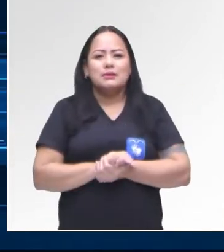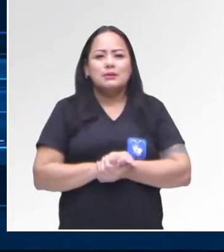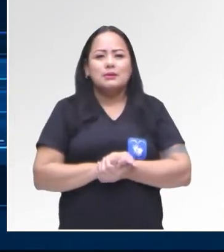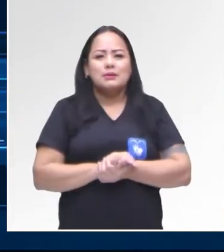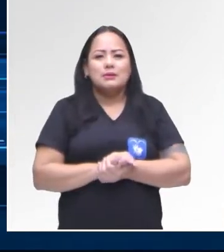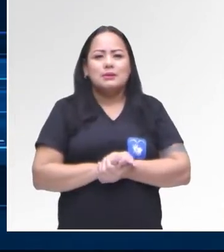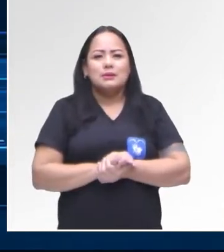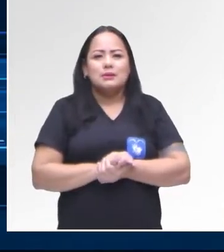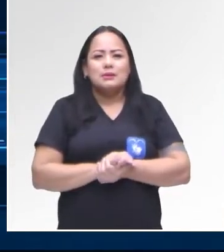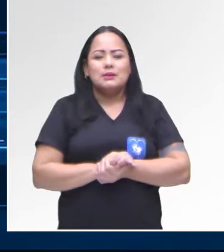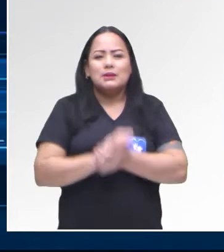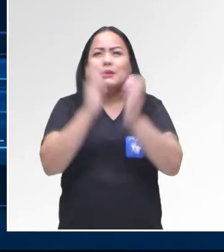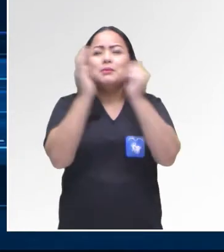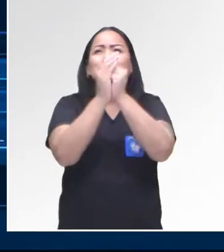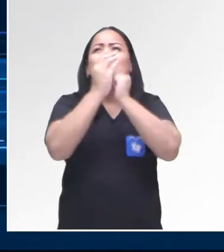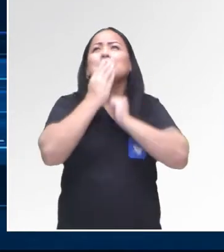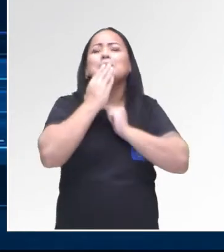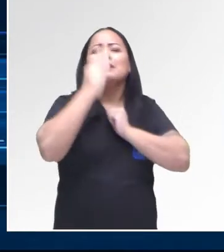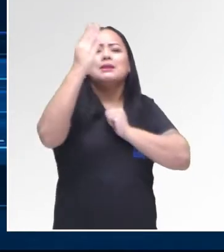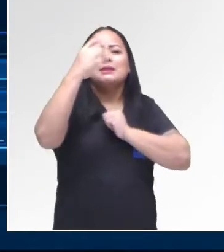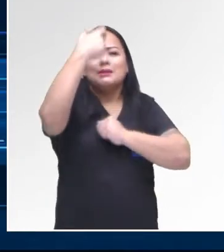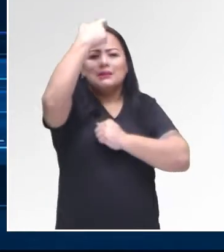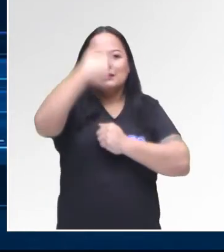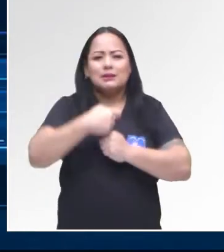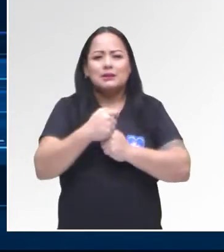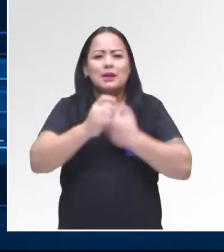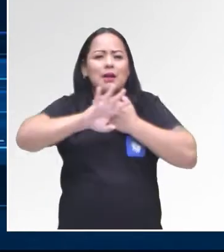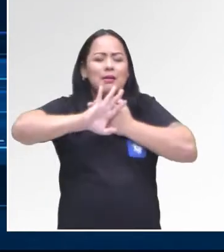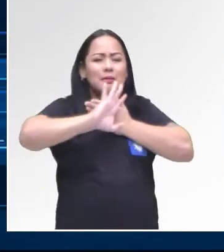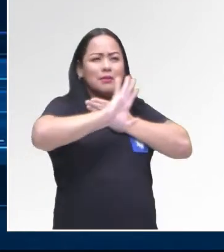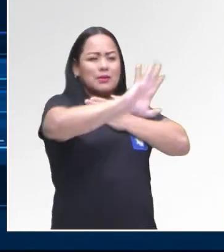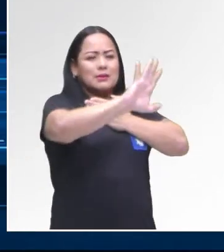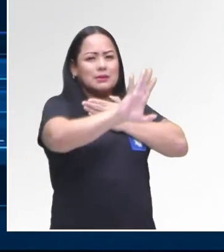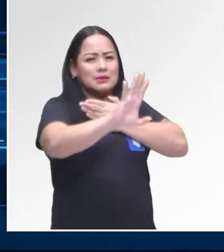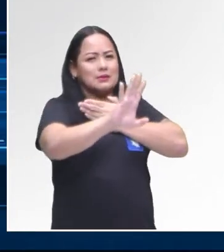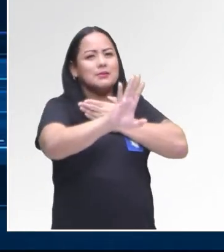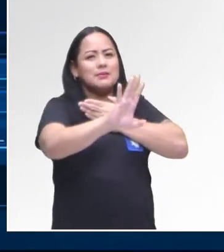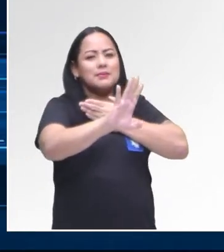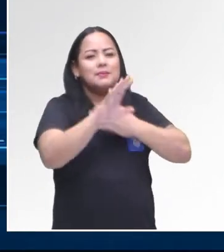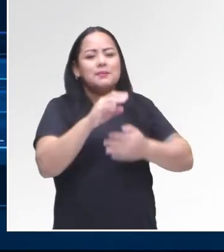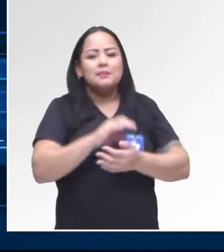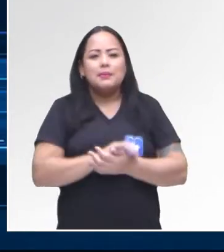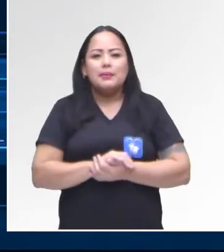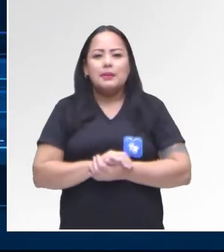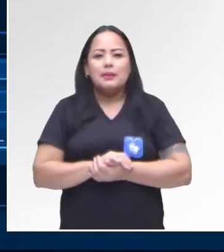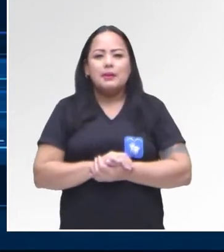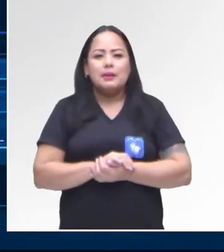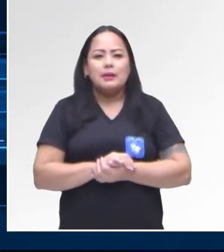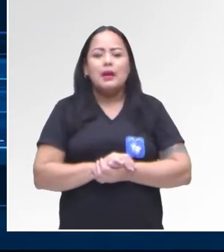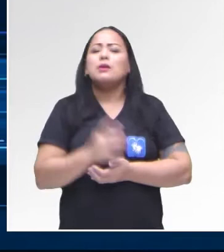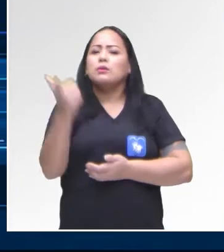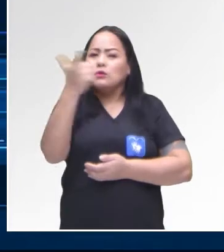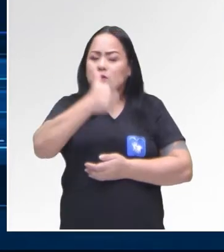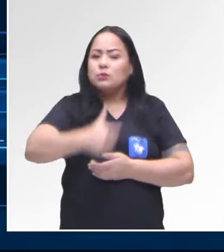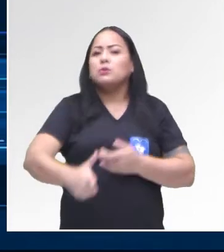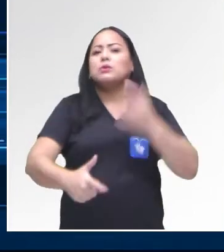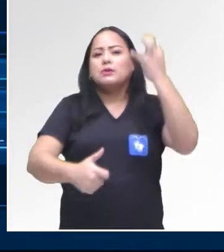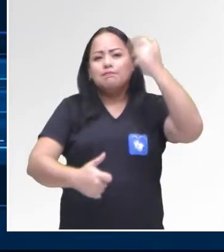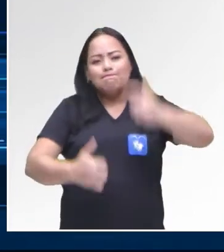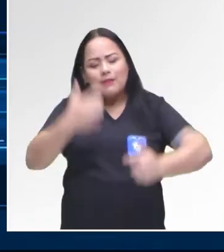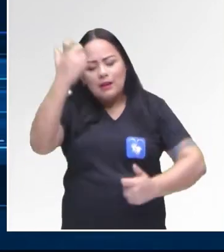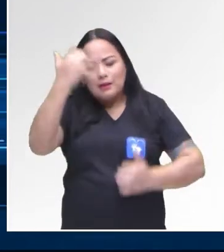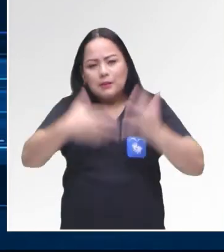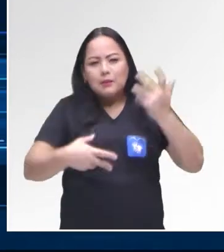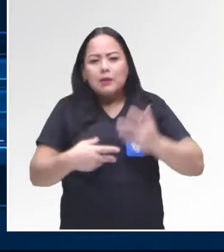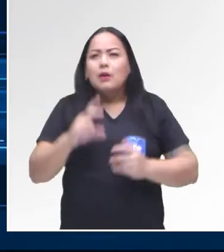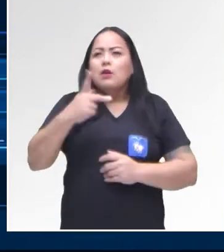clemência, ou melhor, eu me afastei, em outras palavras. E aí ele continua, né? Vós